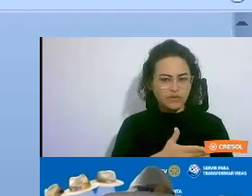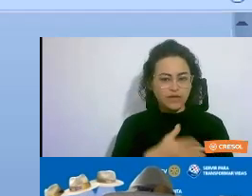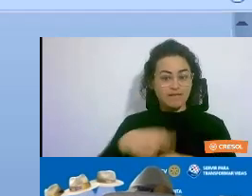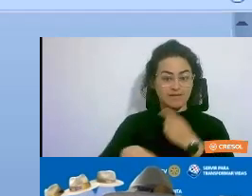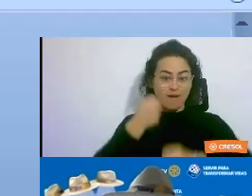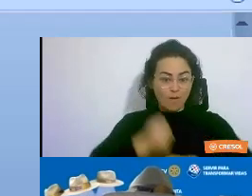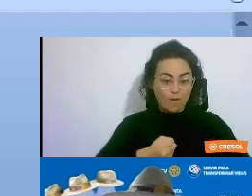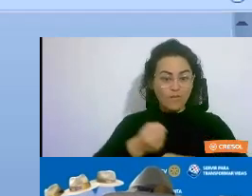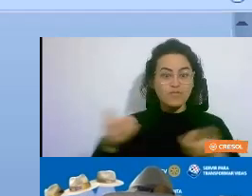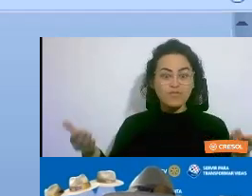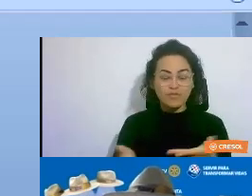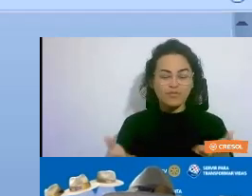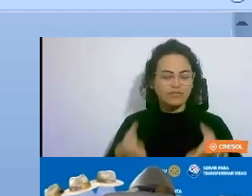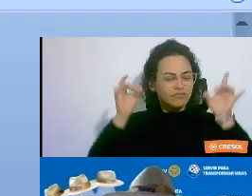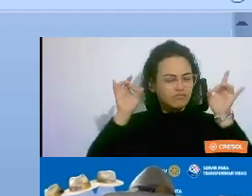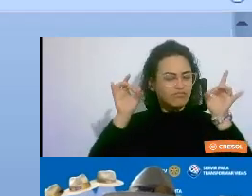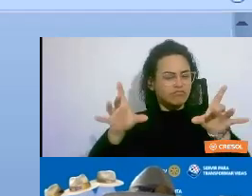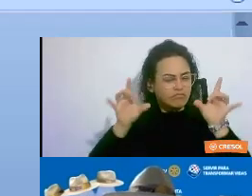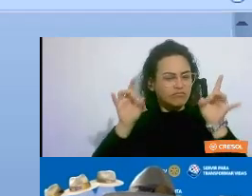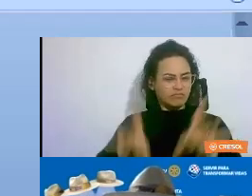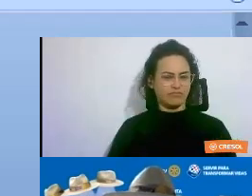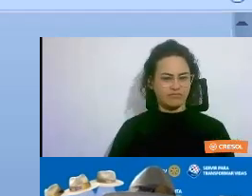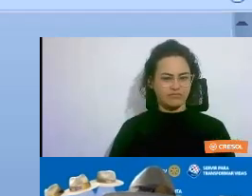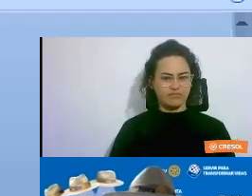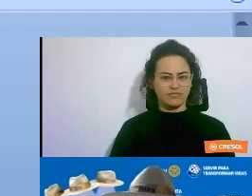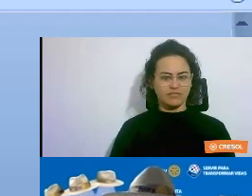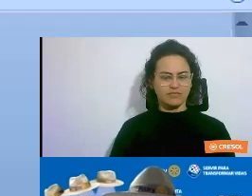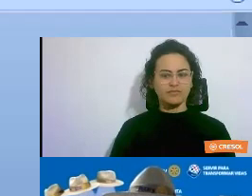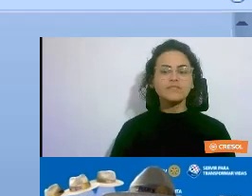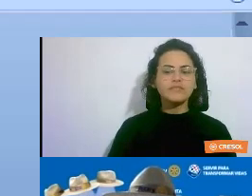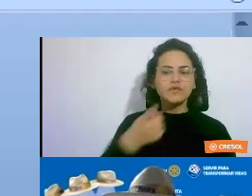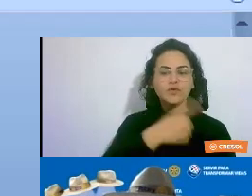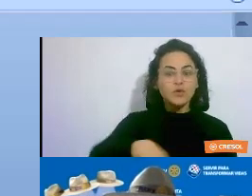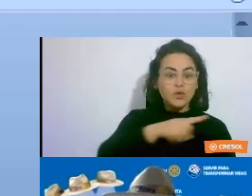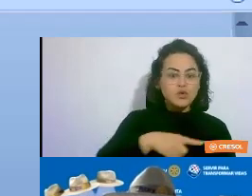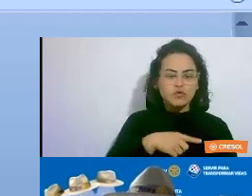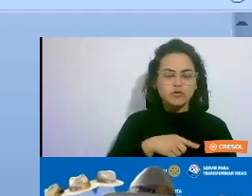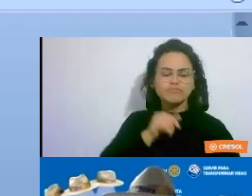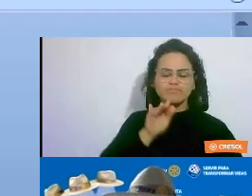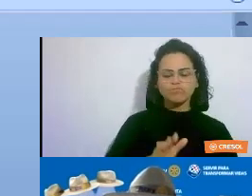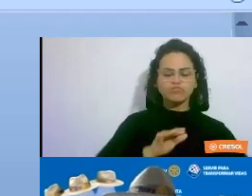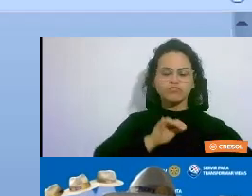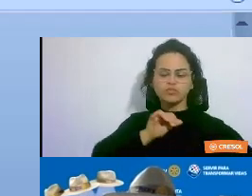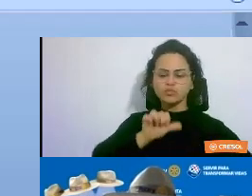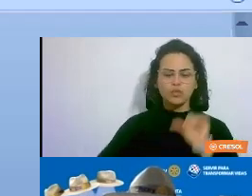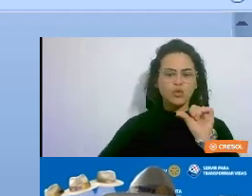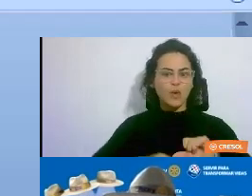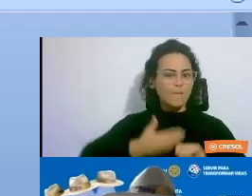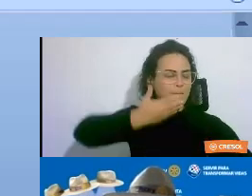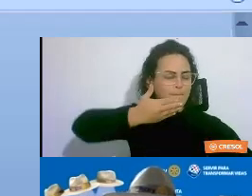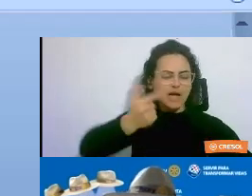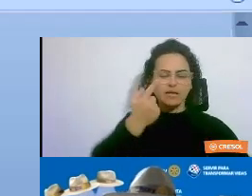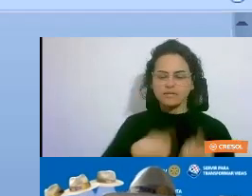forma extraordinária. Né? Vamos superar, vamos fazer essa diferença, né, que a gente busca sempre para a